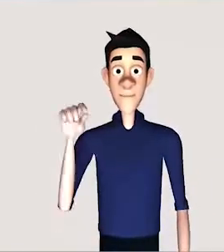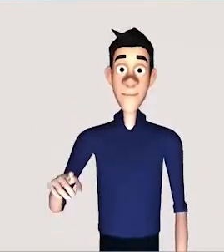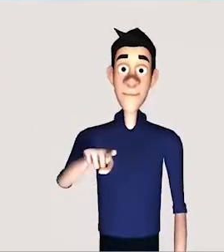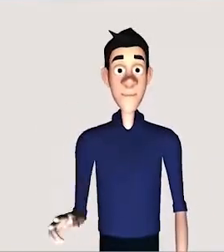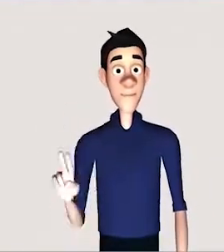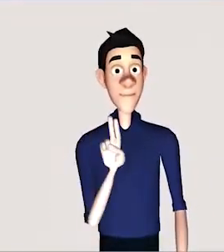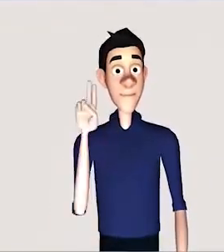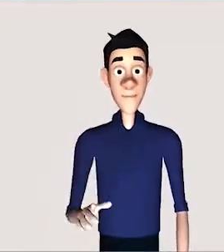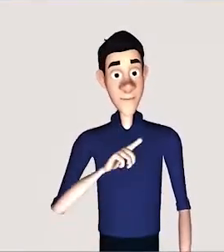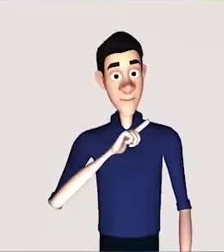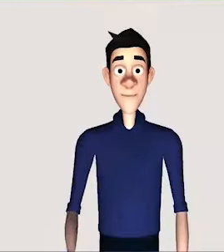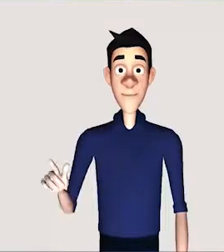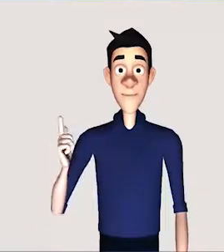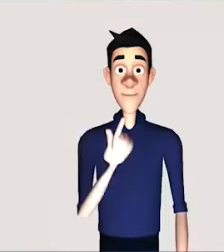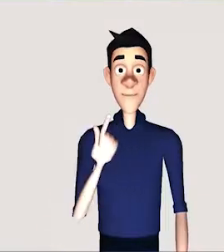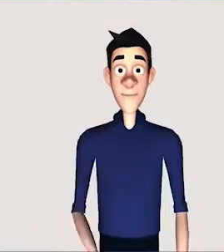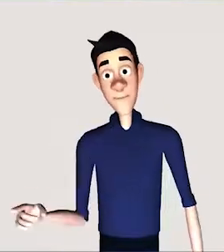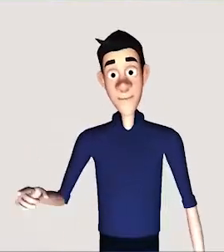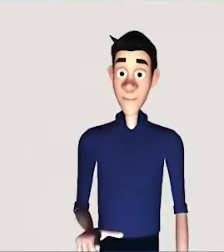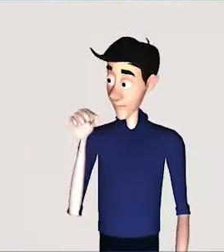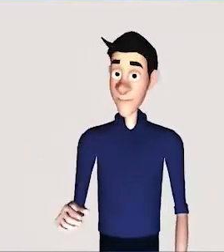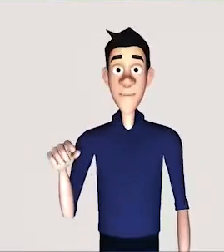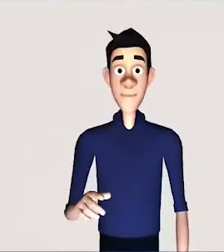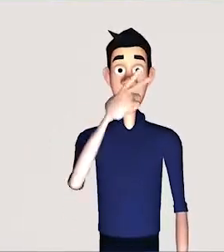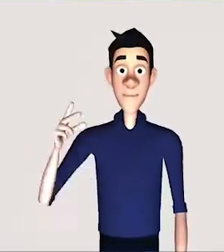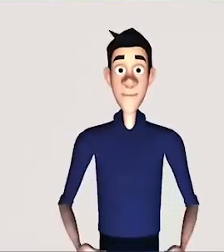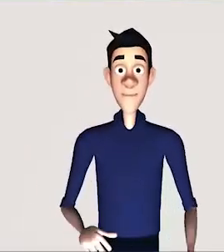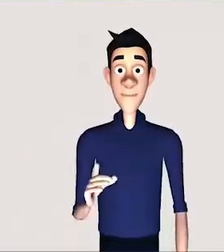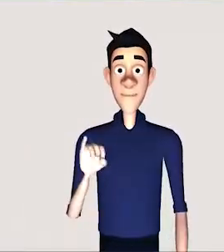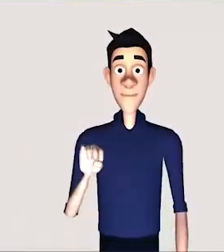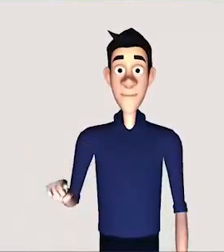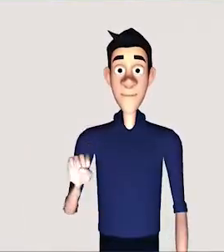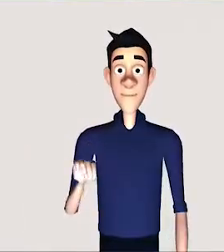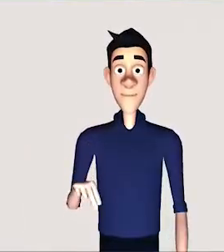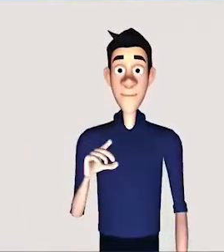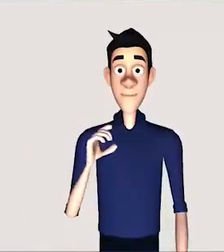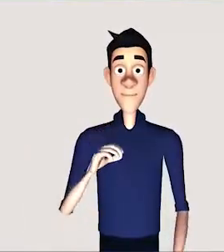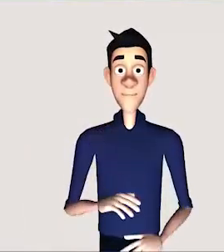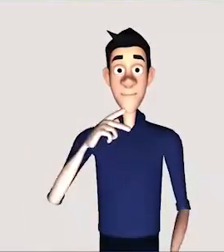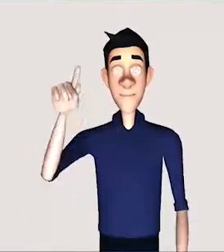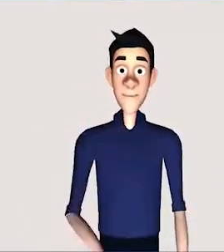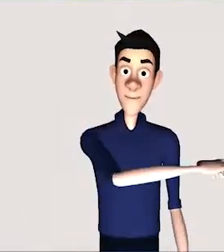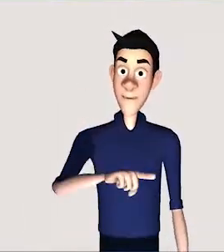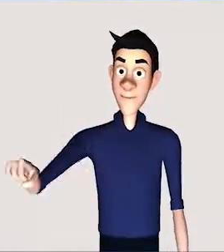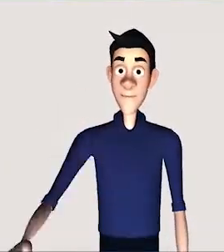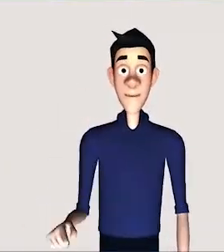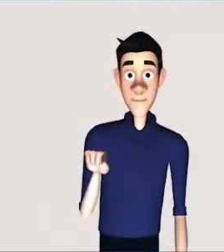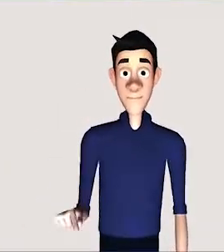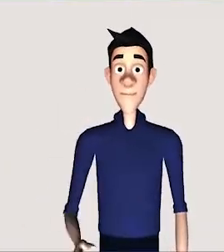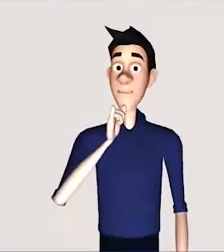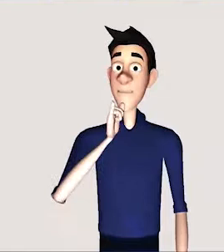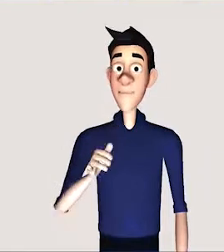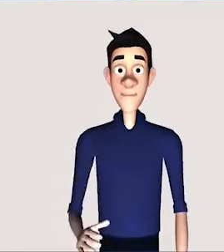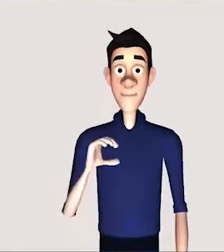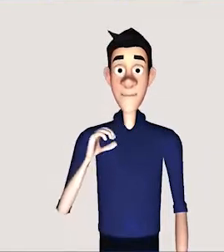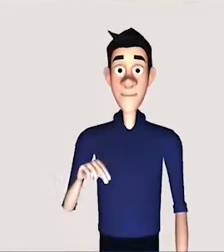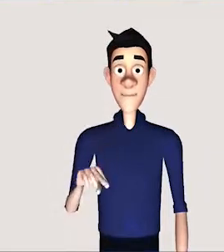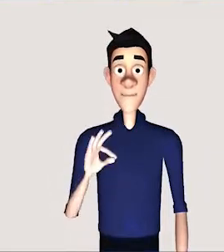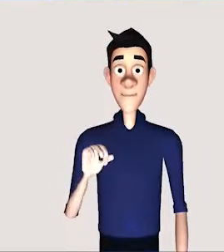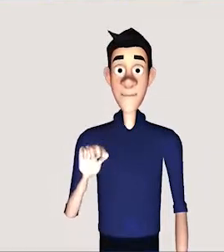a gente tem também o formulário. Existem museus que usam formulário na própria internet, por exemplo, faz